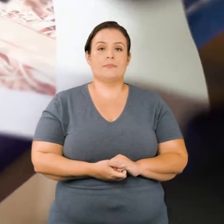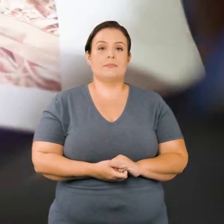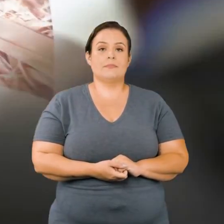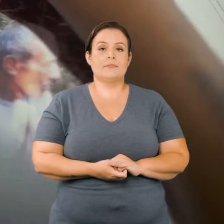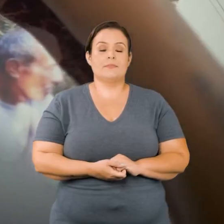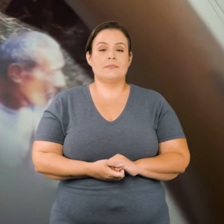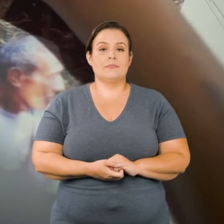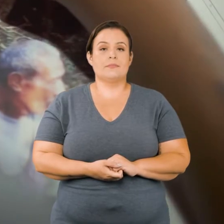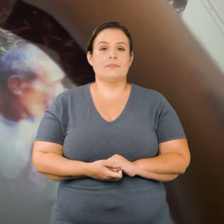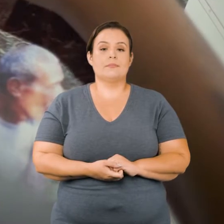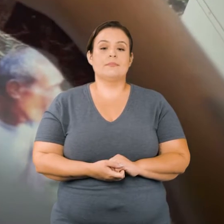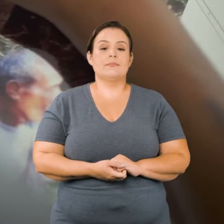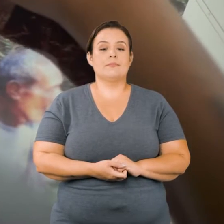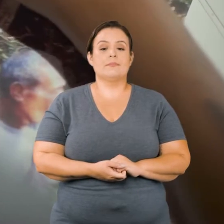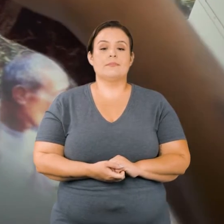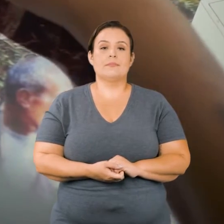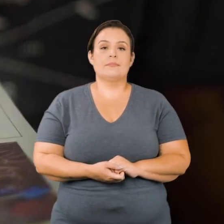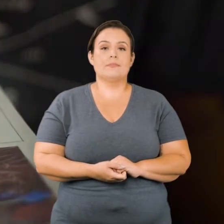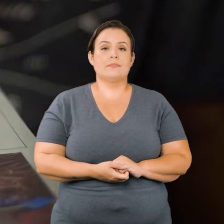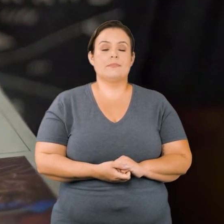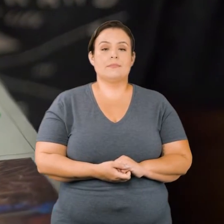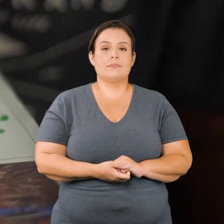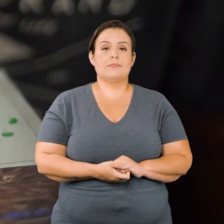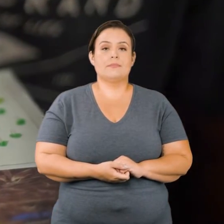Fotocolagens cercadas por grafismos coloridos.